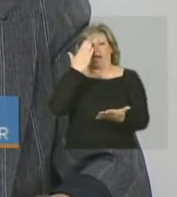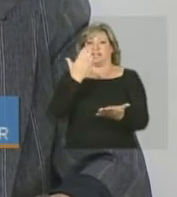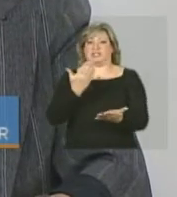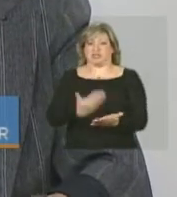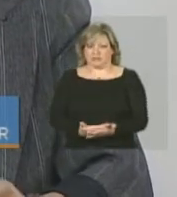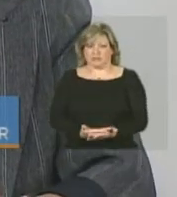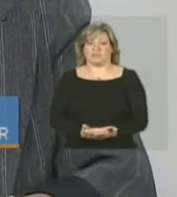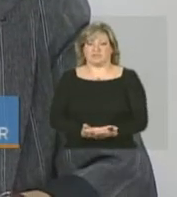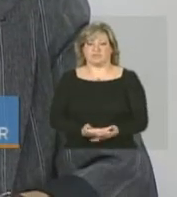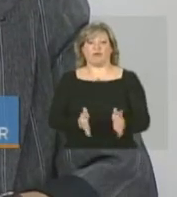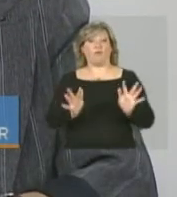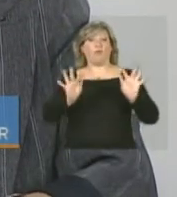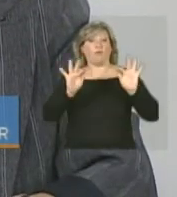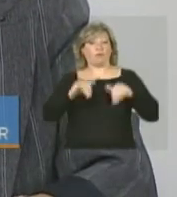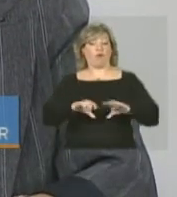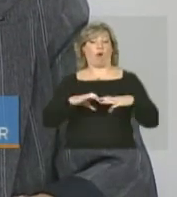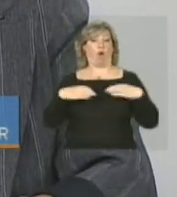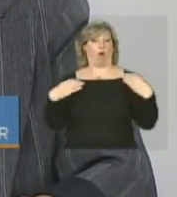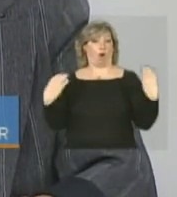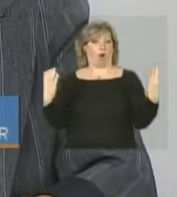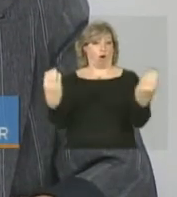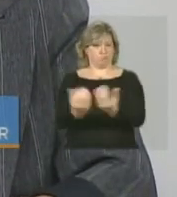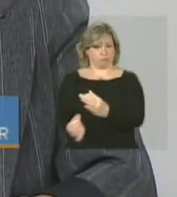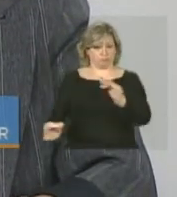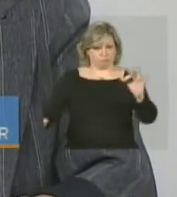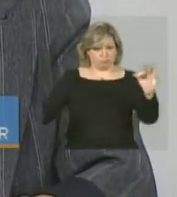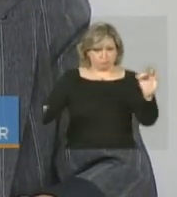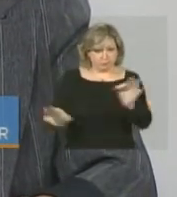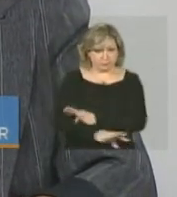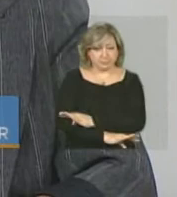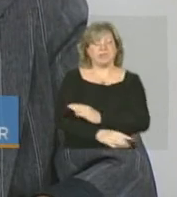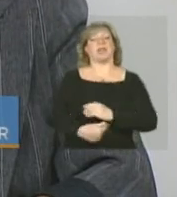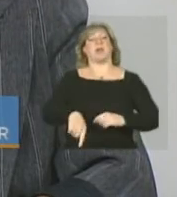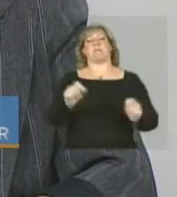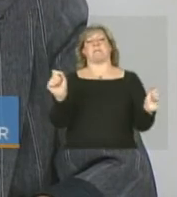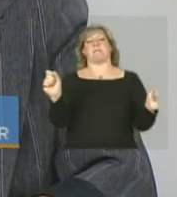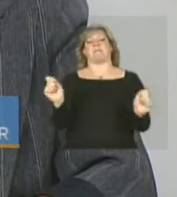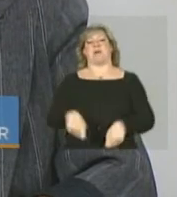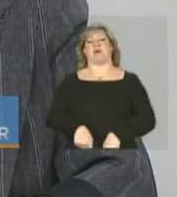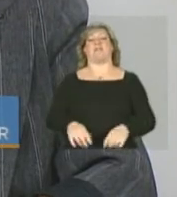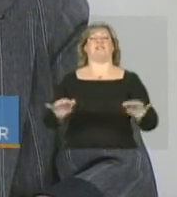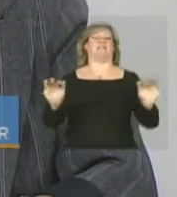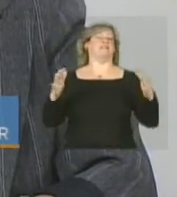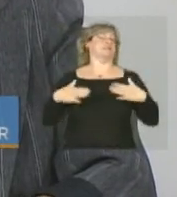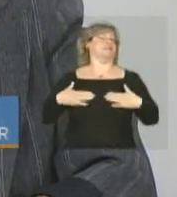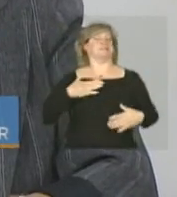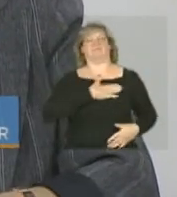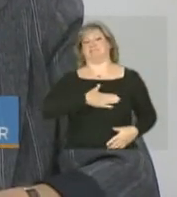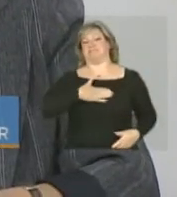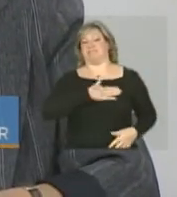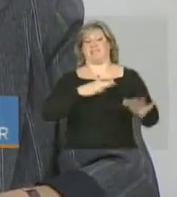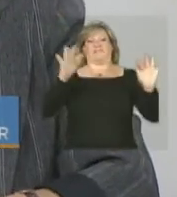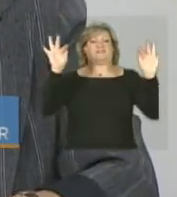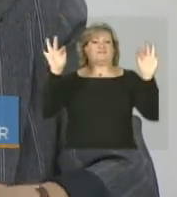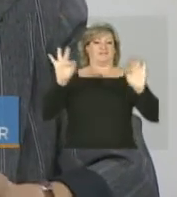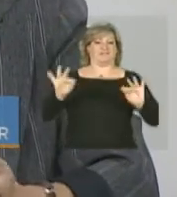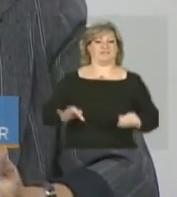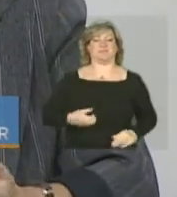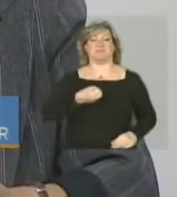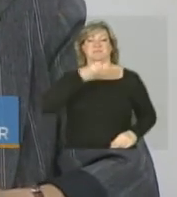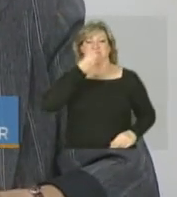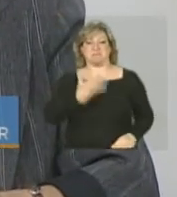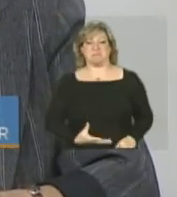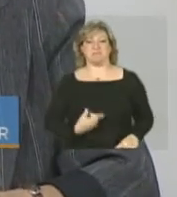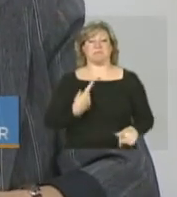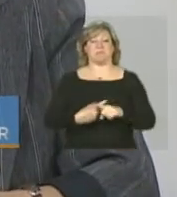que, ao final da conferência, podemos nos congratular com todos os cidadãos e cidadãs,